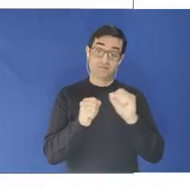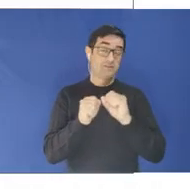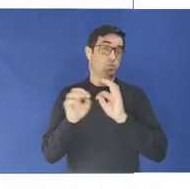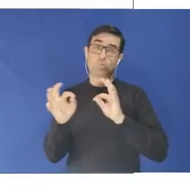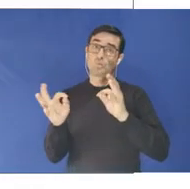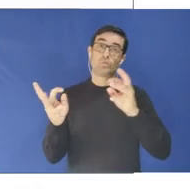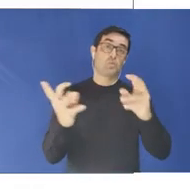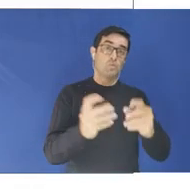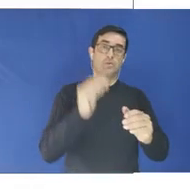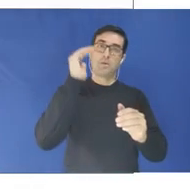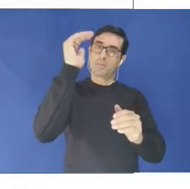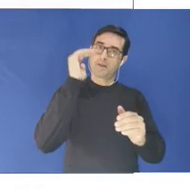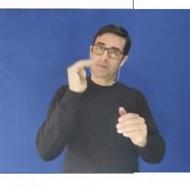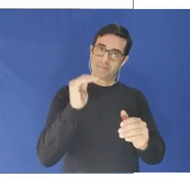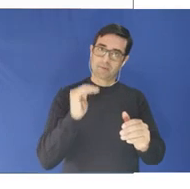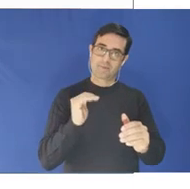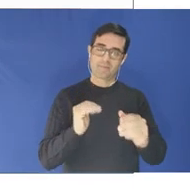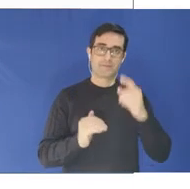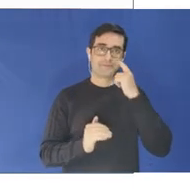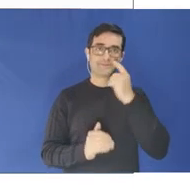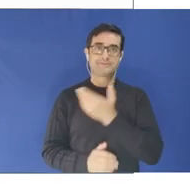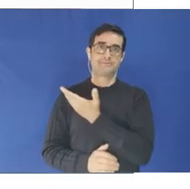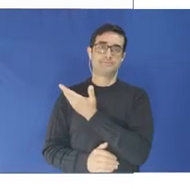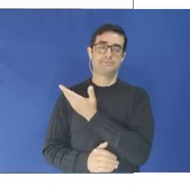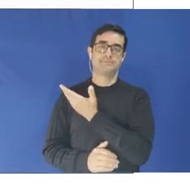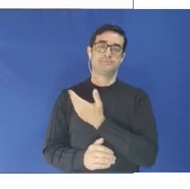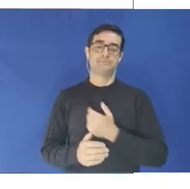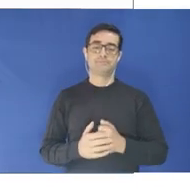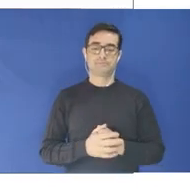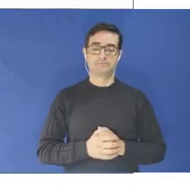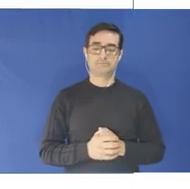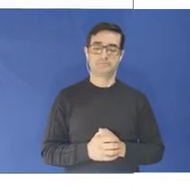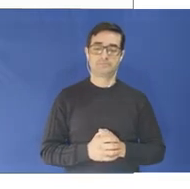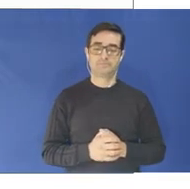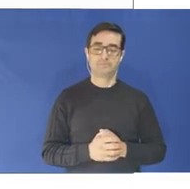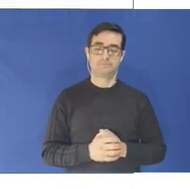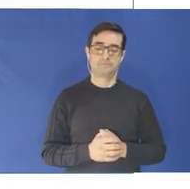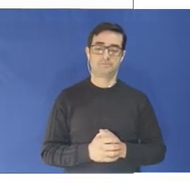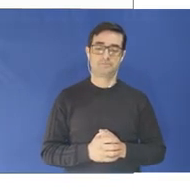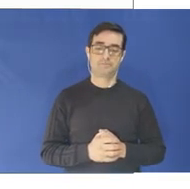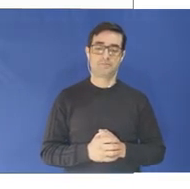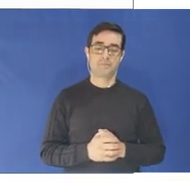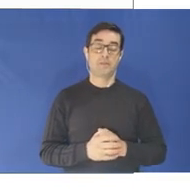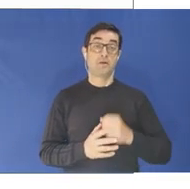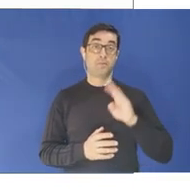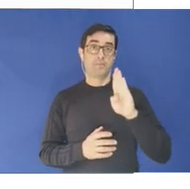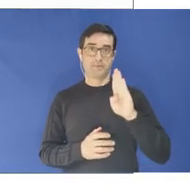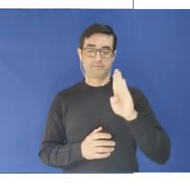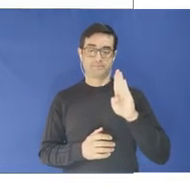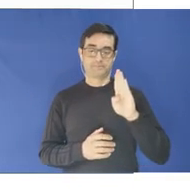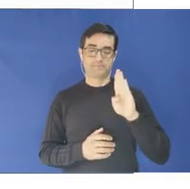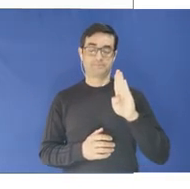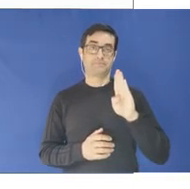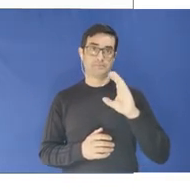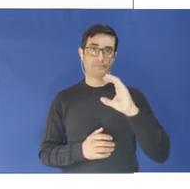isso para todos os elementos. Só que eu quero chamar atenção aqui em 2 casos. Bom, aqui, carga nuclear efetiva, né?